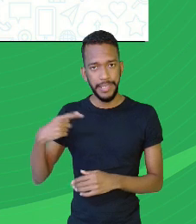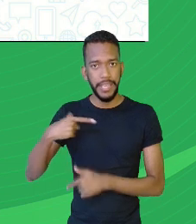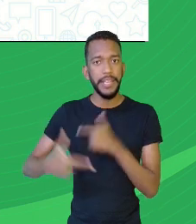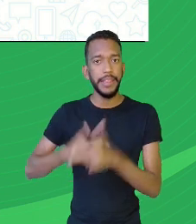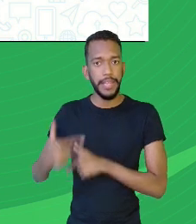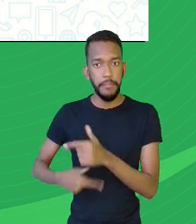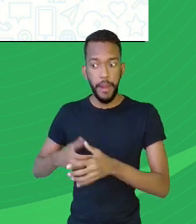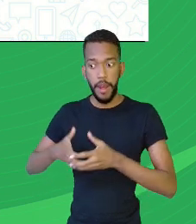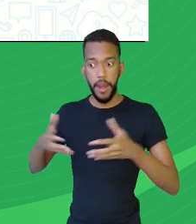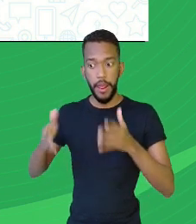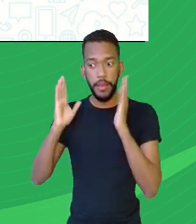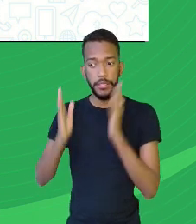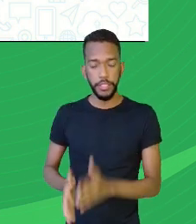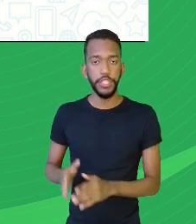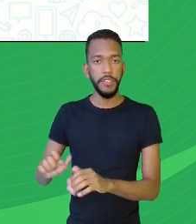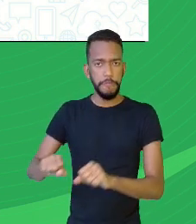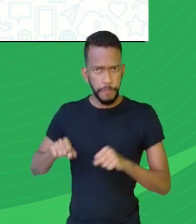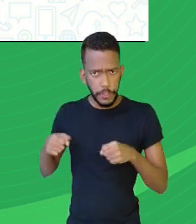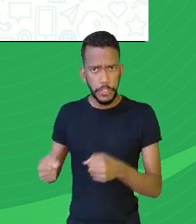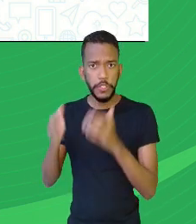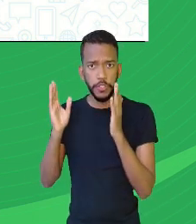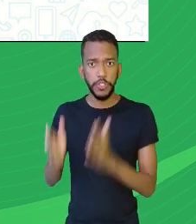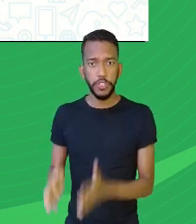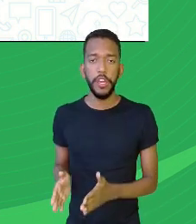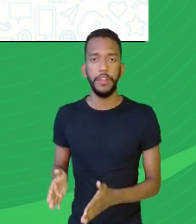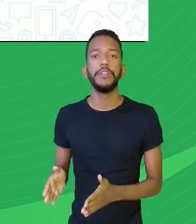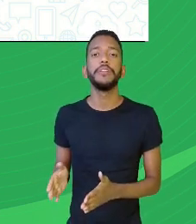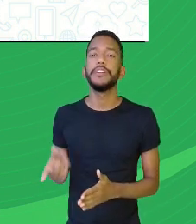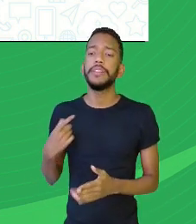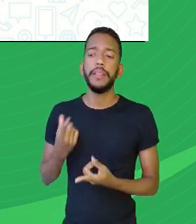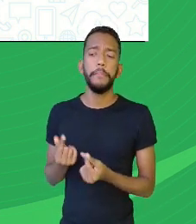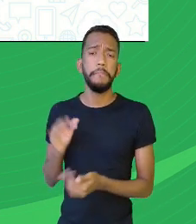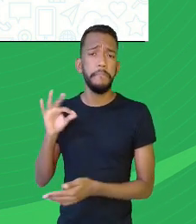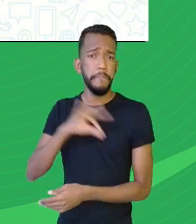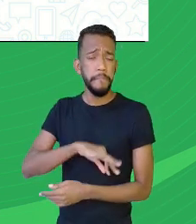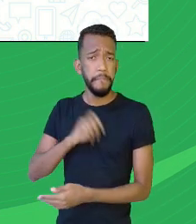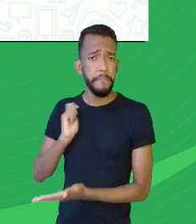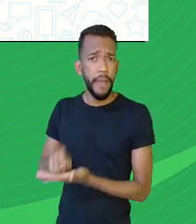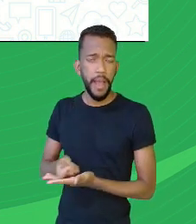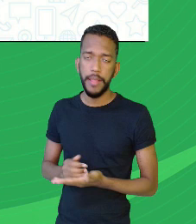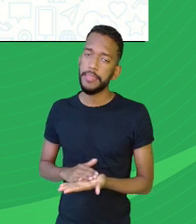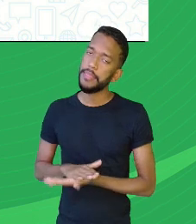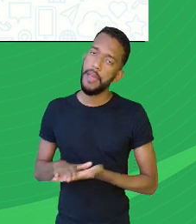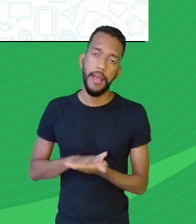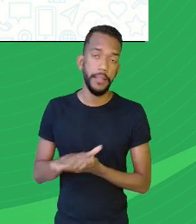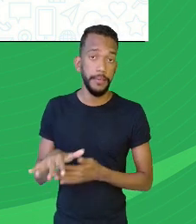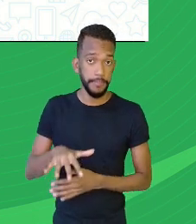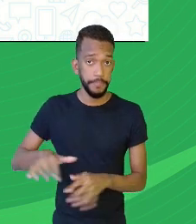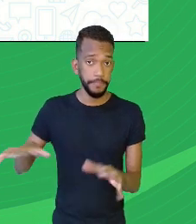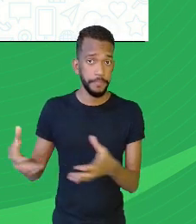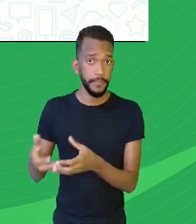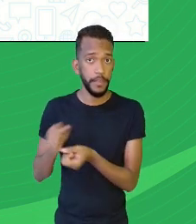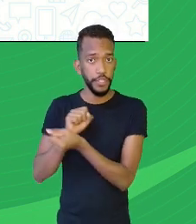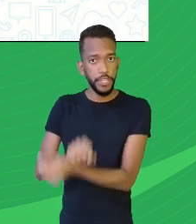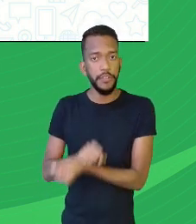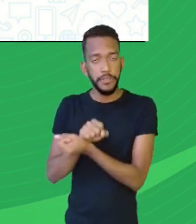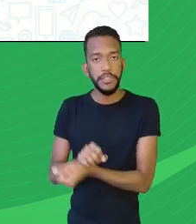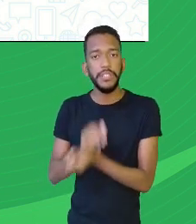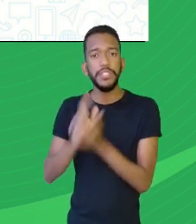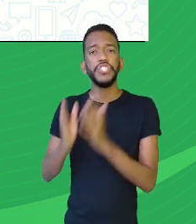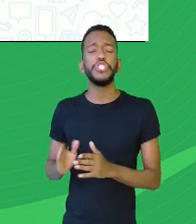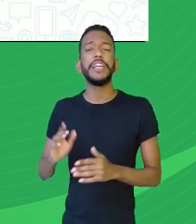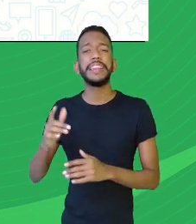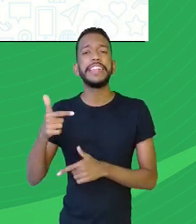trabalho grande, forçado, mas não tinha uma remuneração. Então, os povos escravizados, eles trabalhavam e